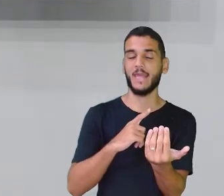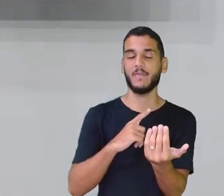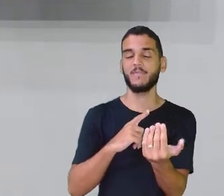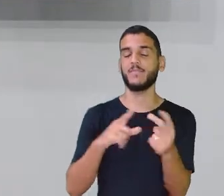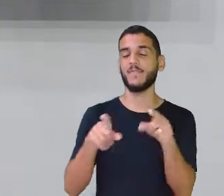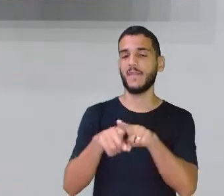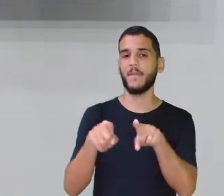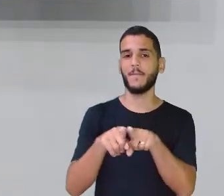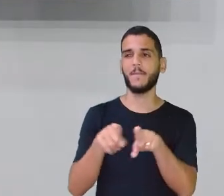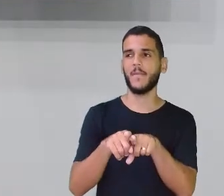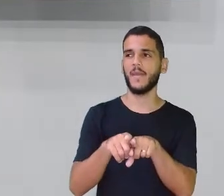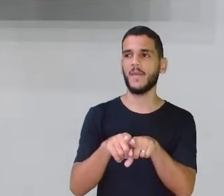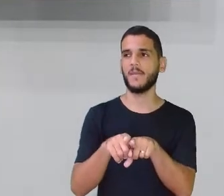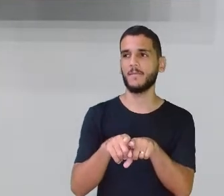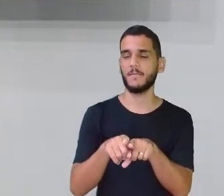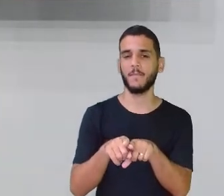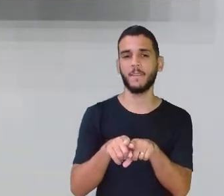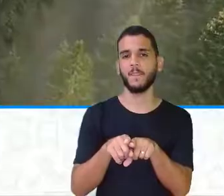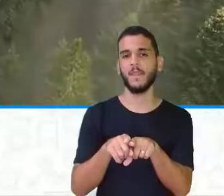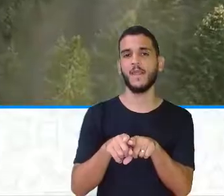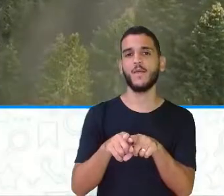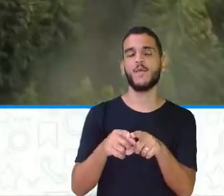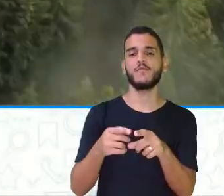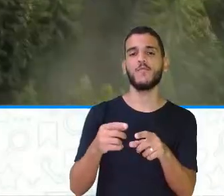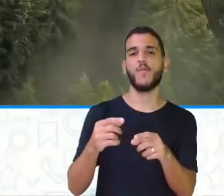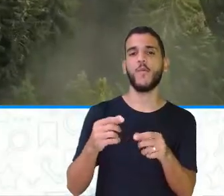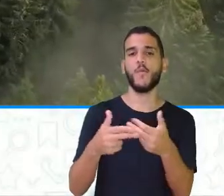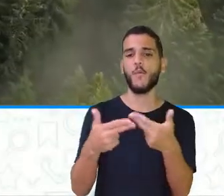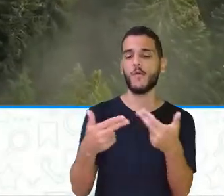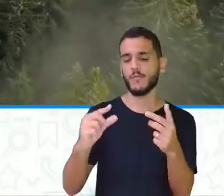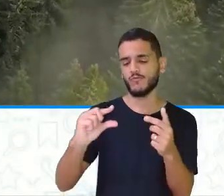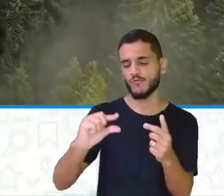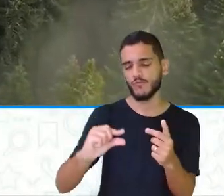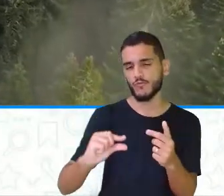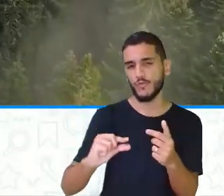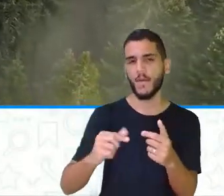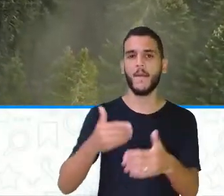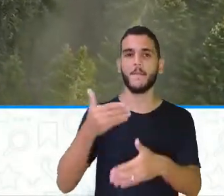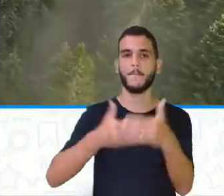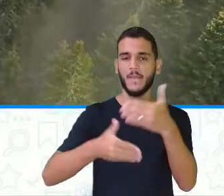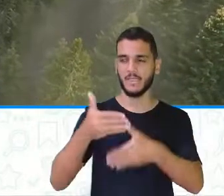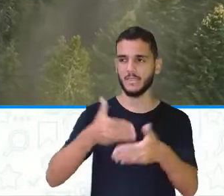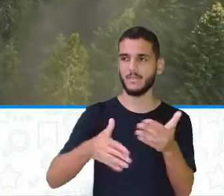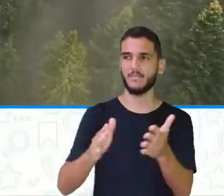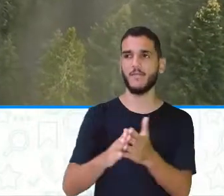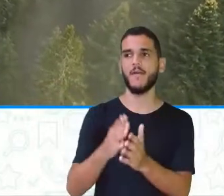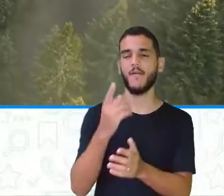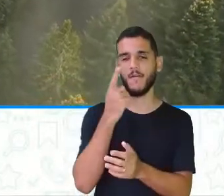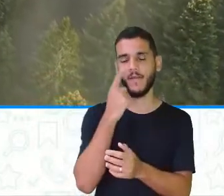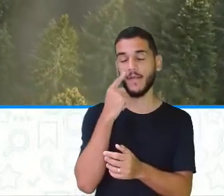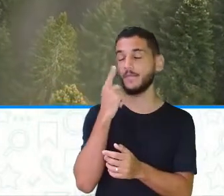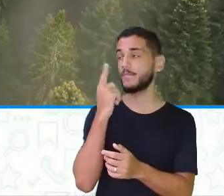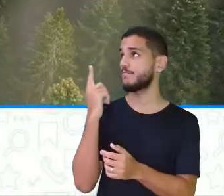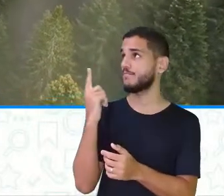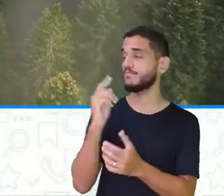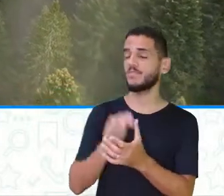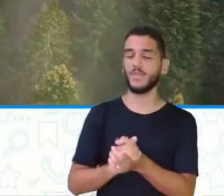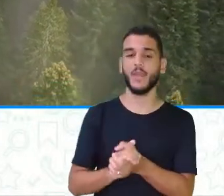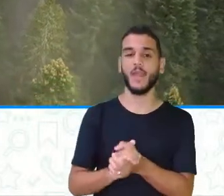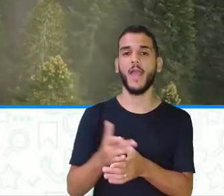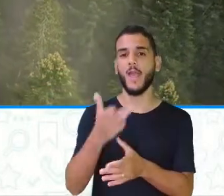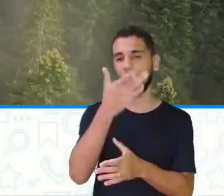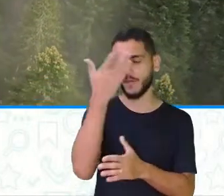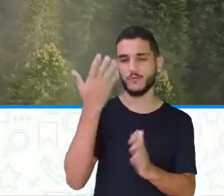cadeia alimentar. Quando a gente fala aqui dos produtores, que são